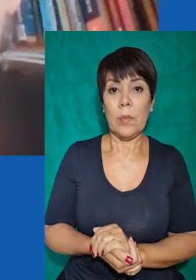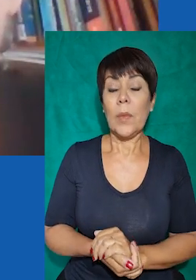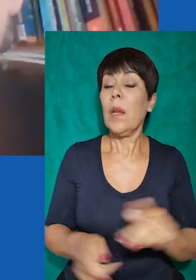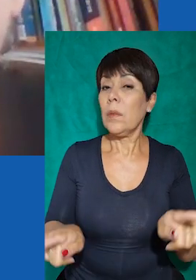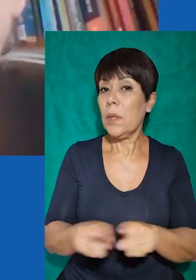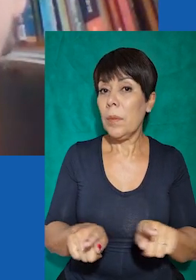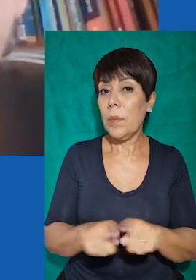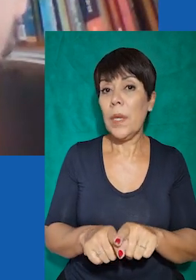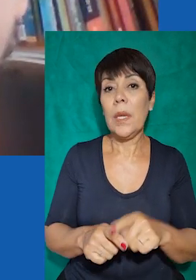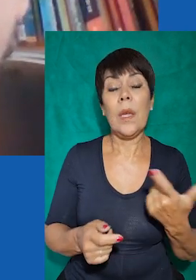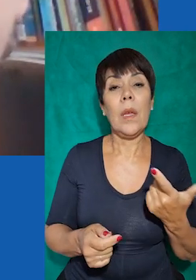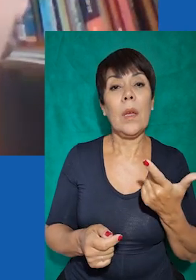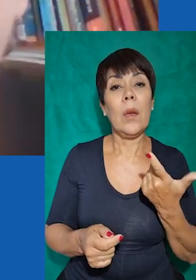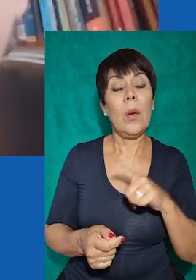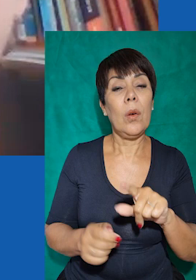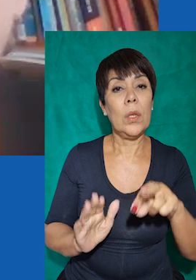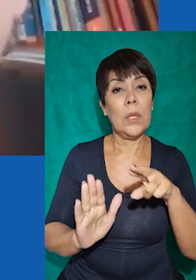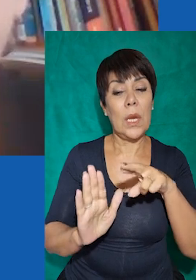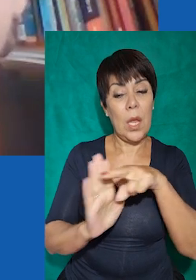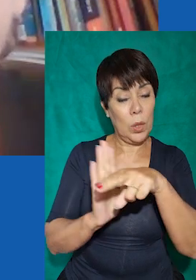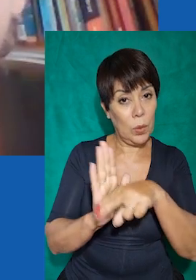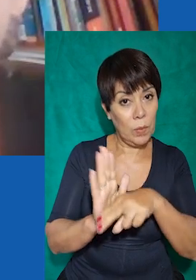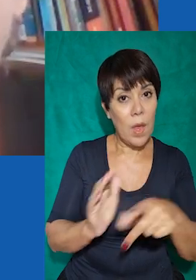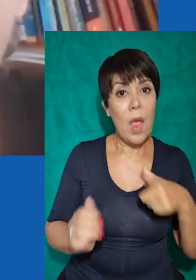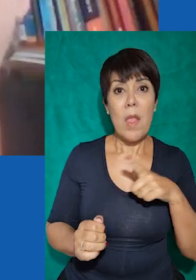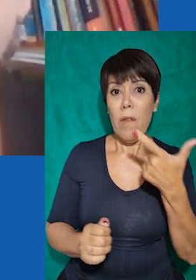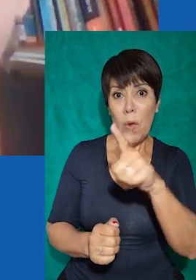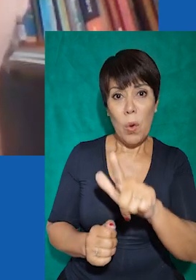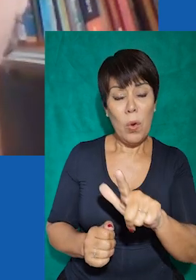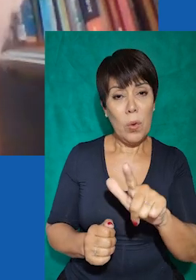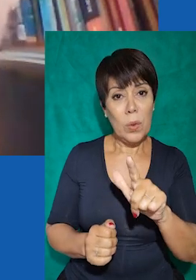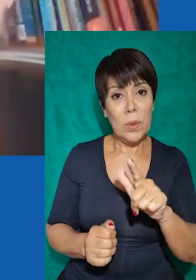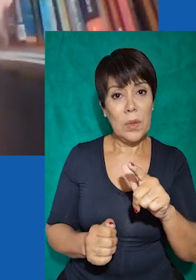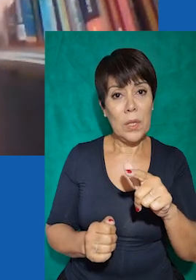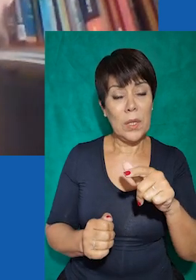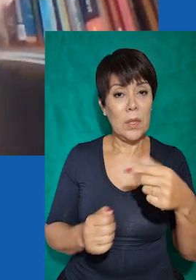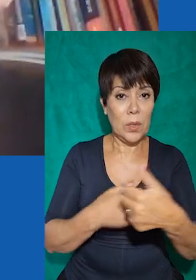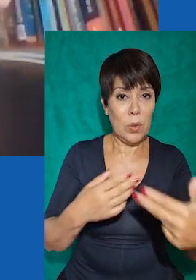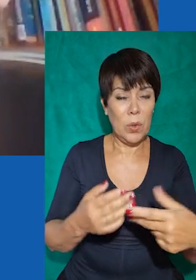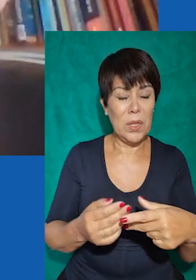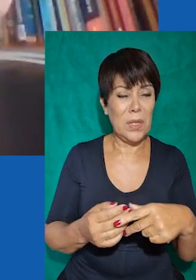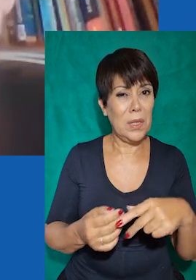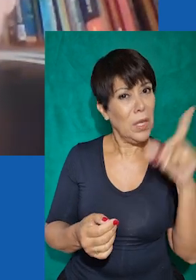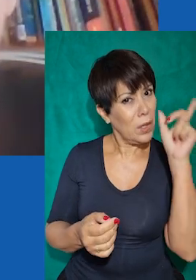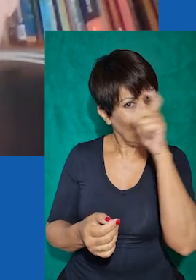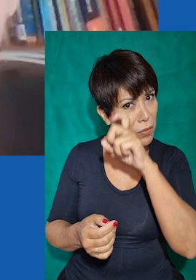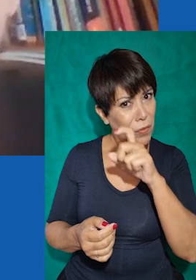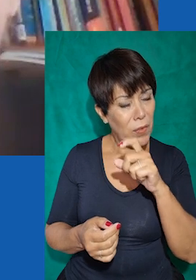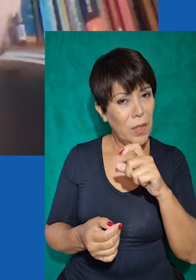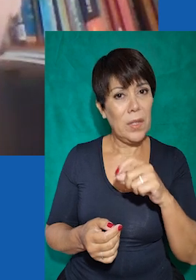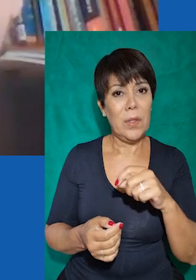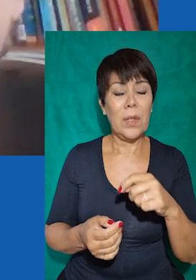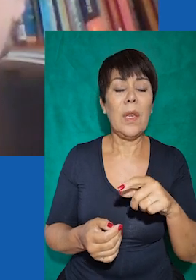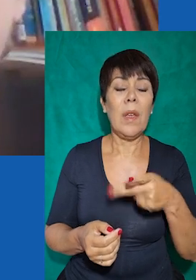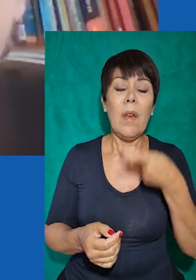Além disso, essa mesma instrução normativa teve vários outros resultados, até alguns extremamente cruéis, como deixar